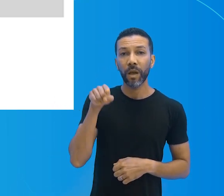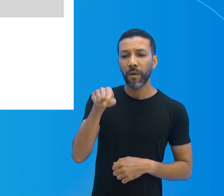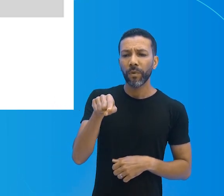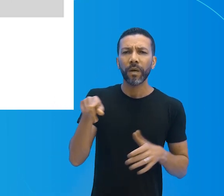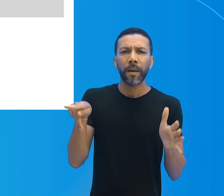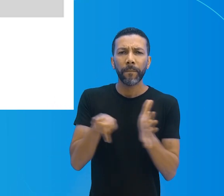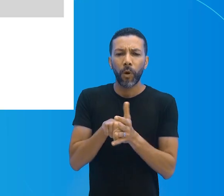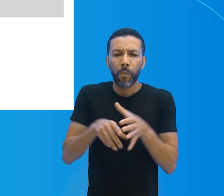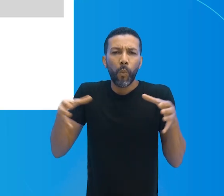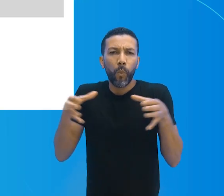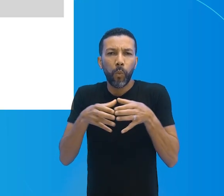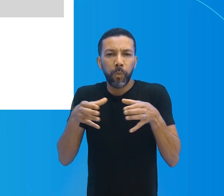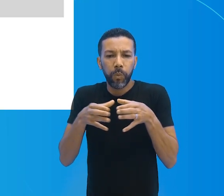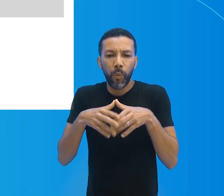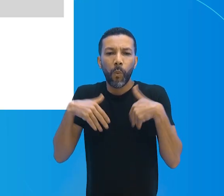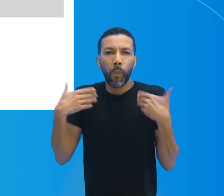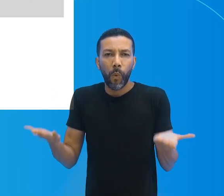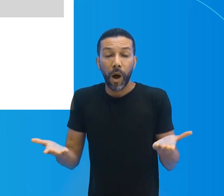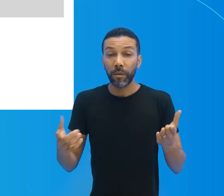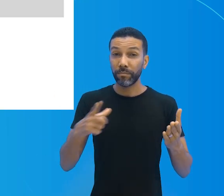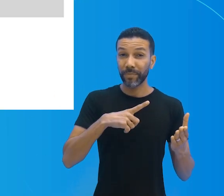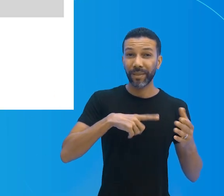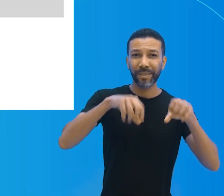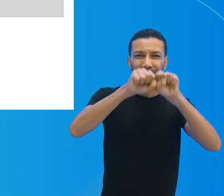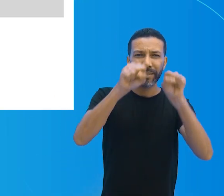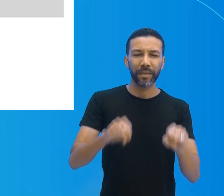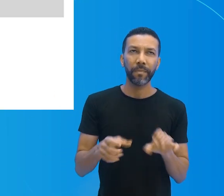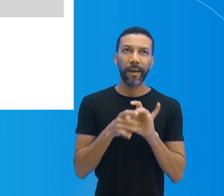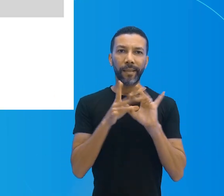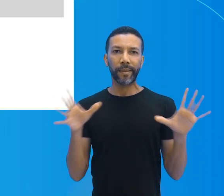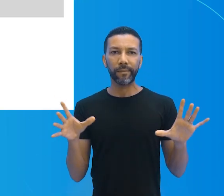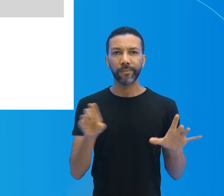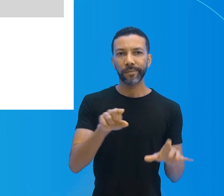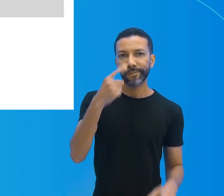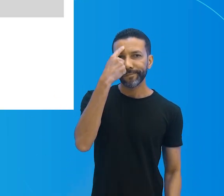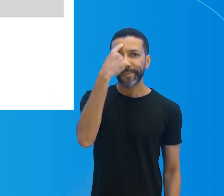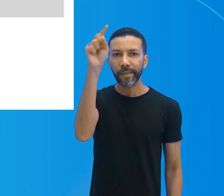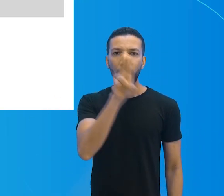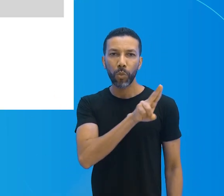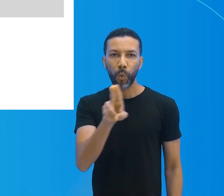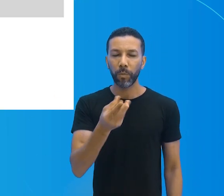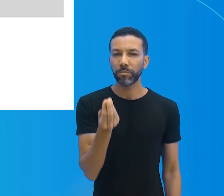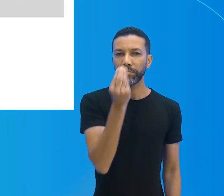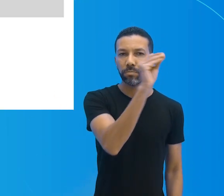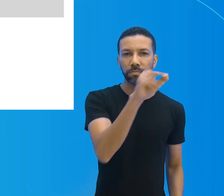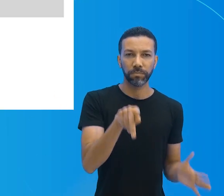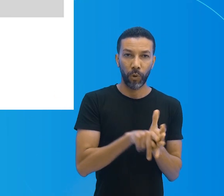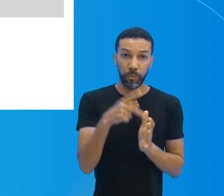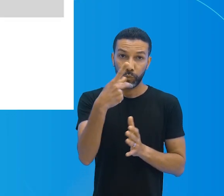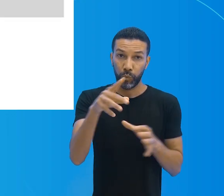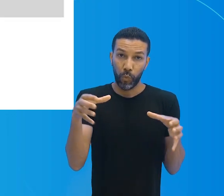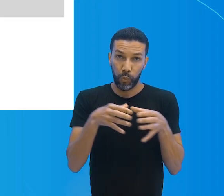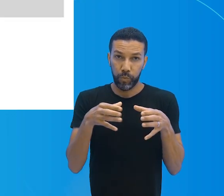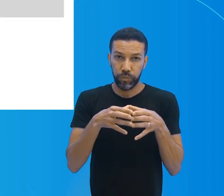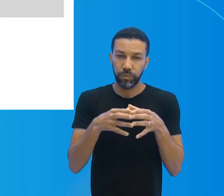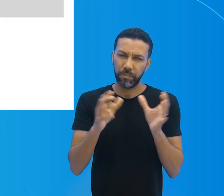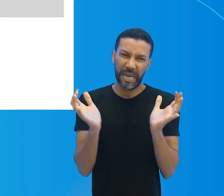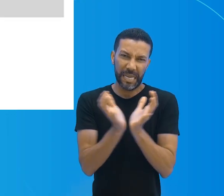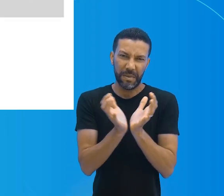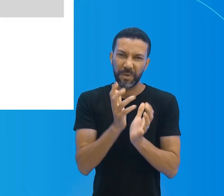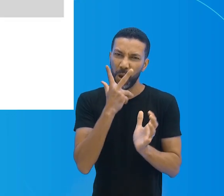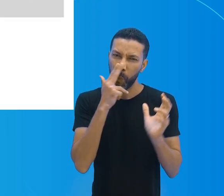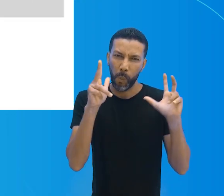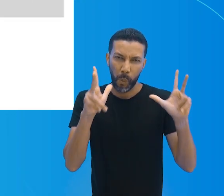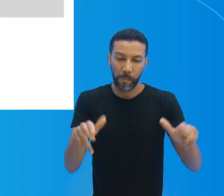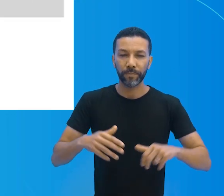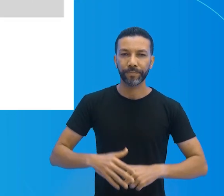você pertence. Esse campo equipe, vocês vão ver no sistema, que é um campo aberto, né? Que você pode colocar o nome que você quiser para a sua equipe, tá?